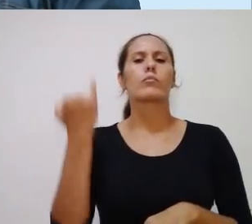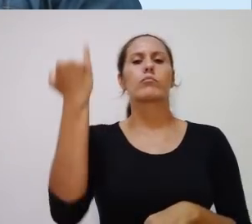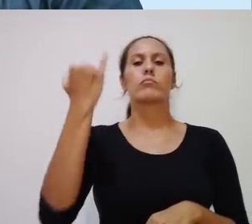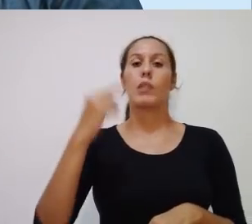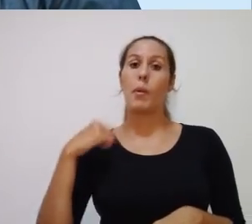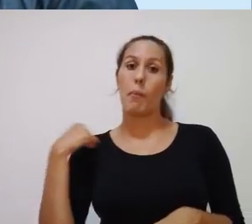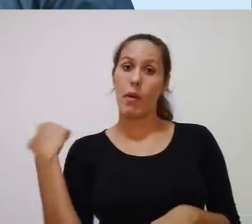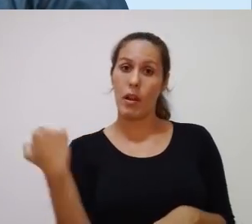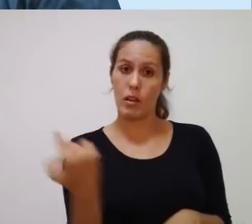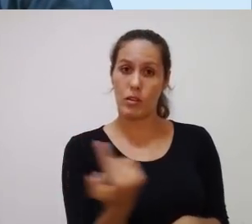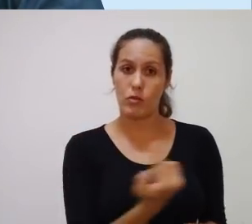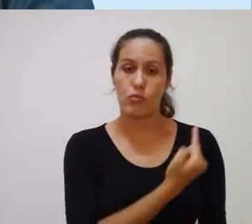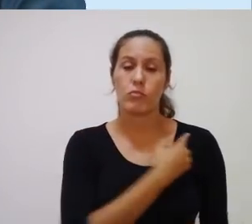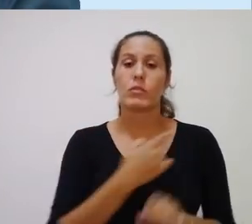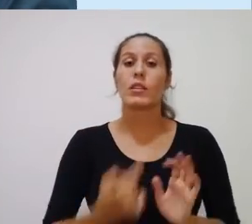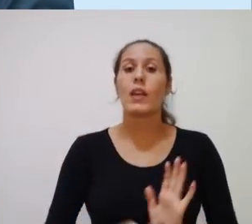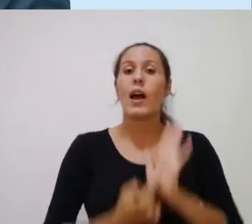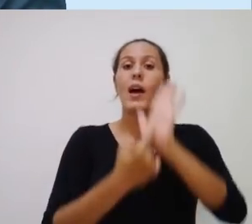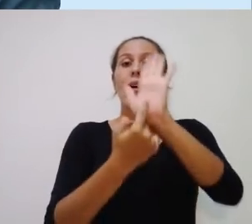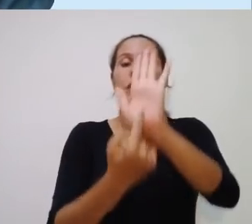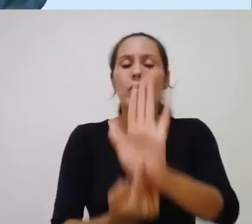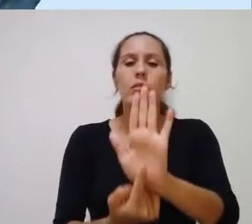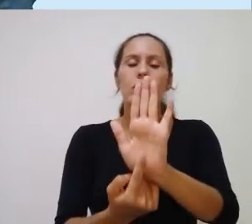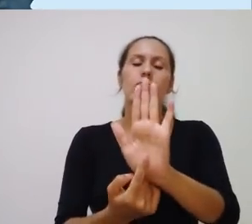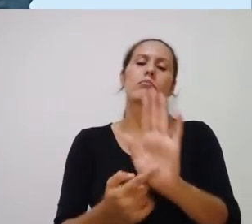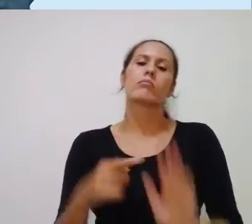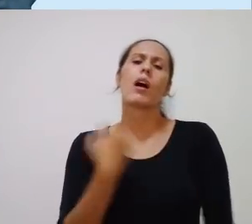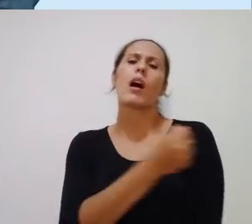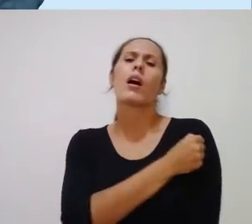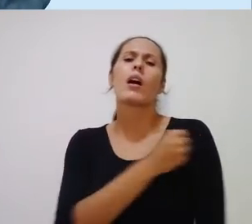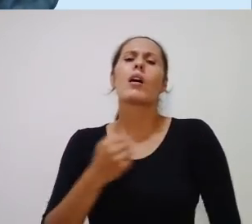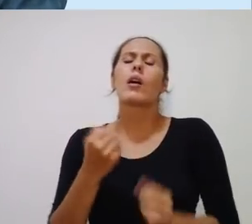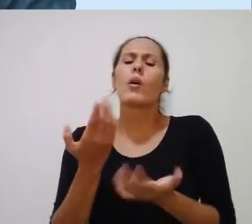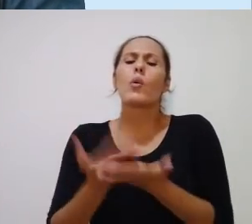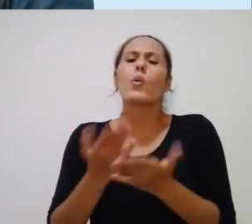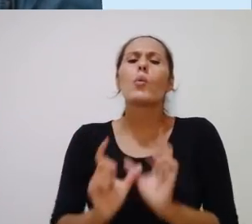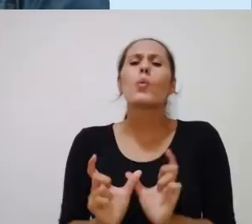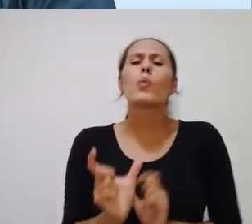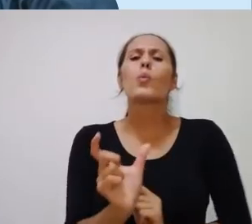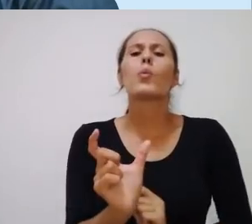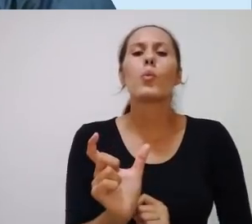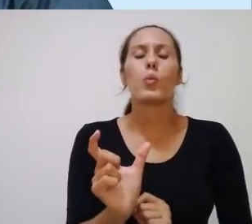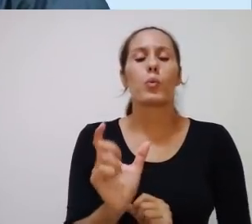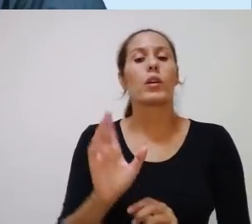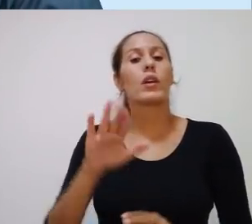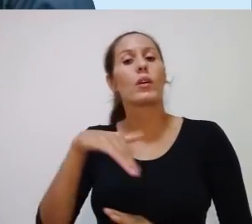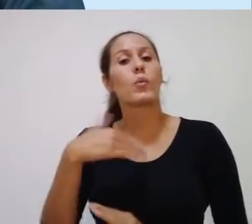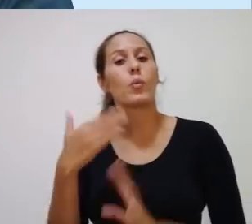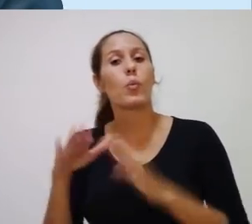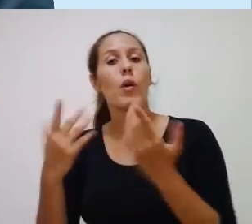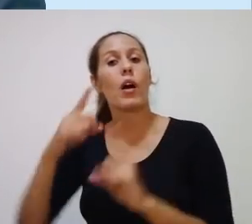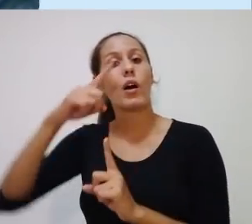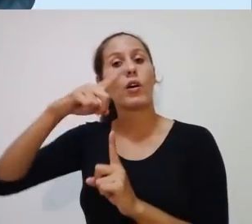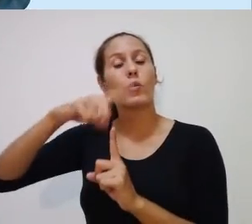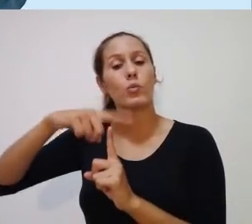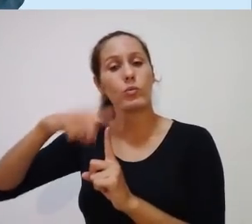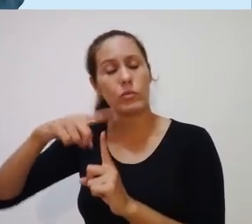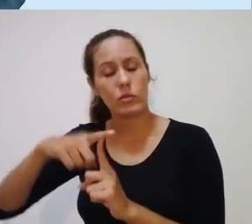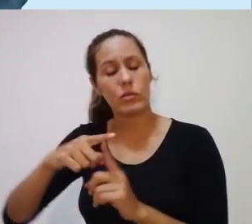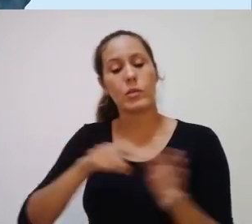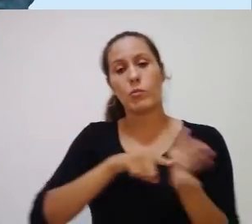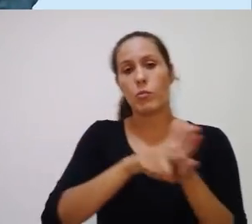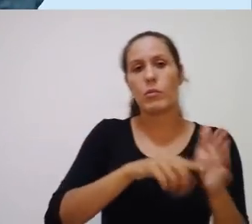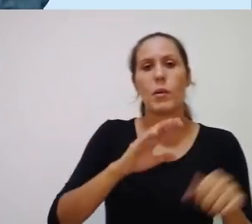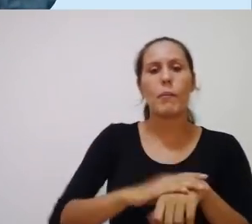apresentar aos nossos estudantes, e qual pesquisa será mais apropriada para compor o nosso método de busca do